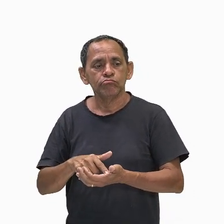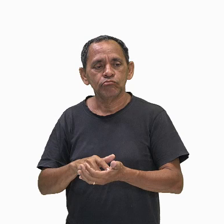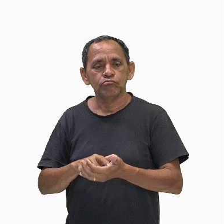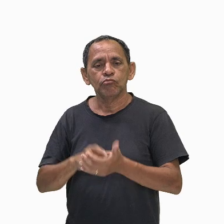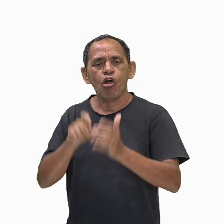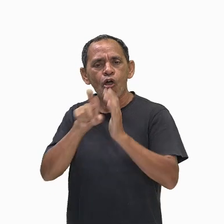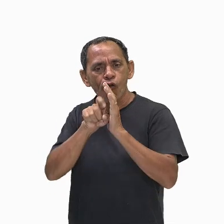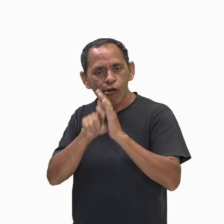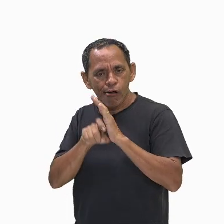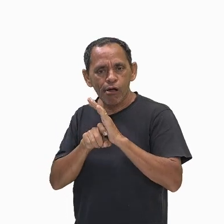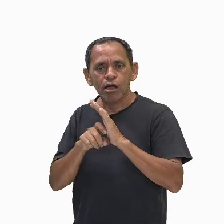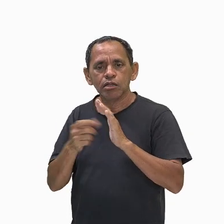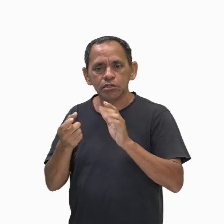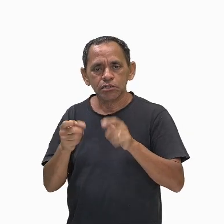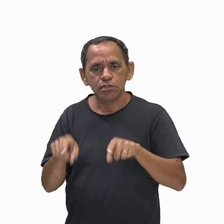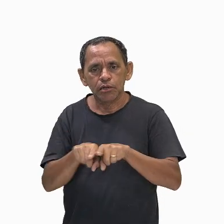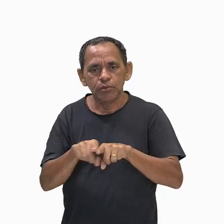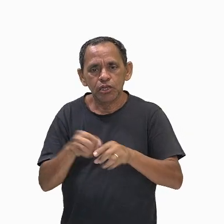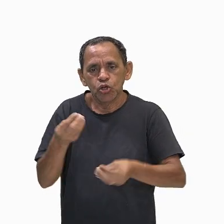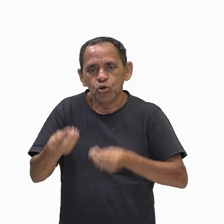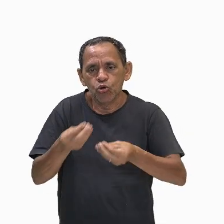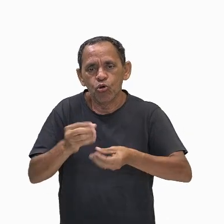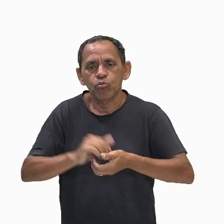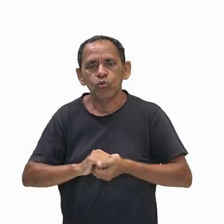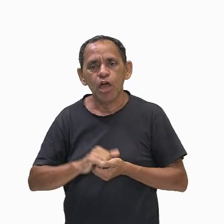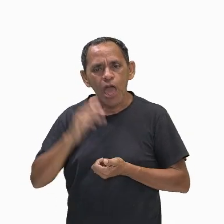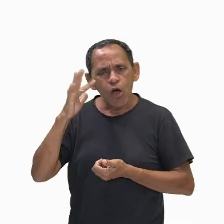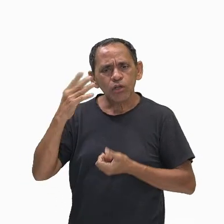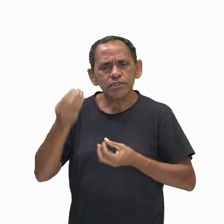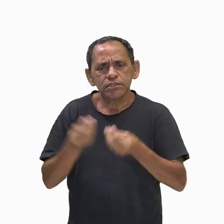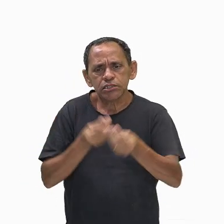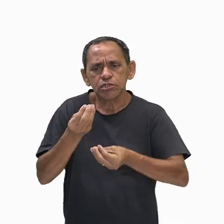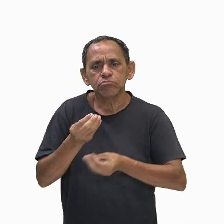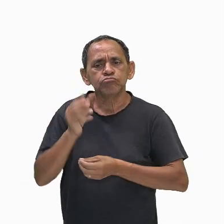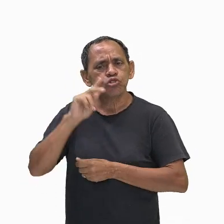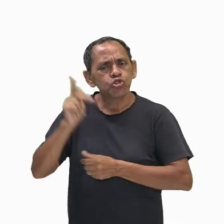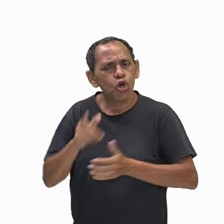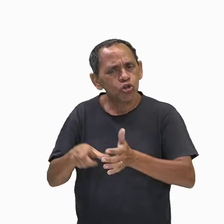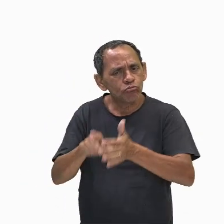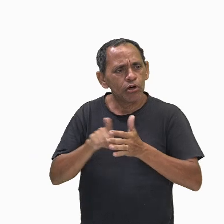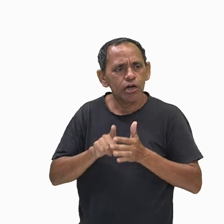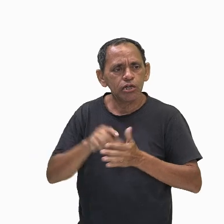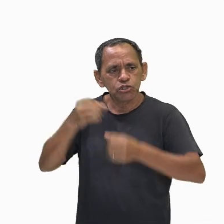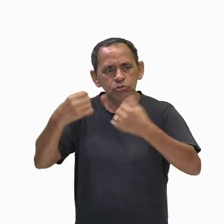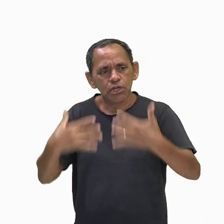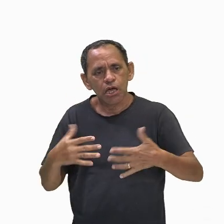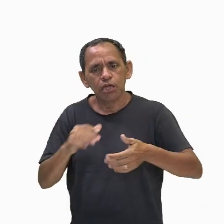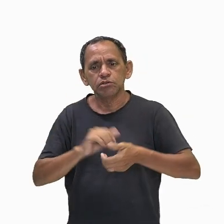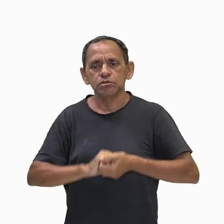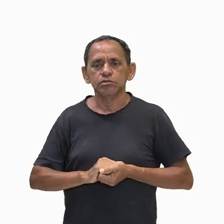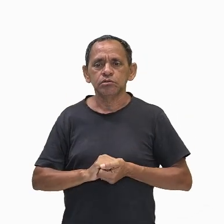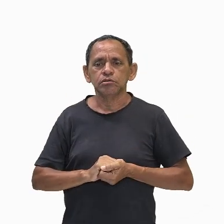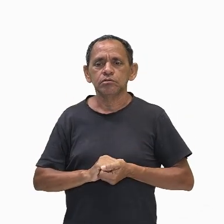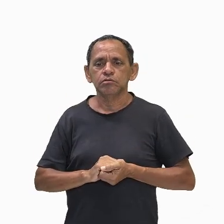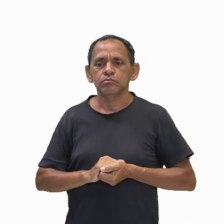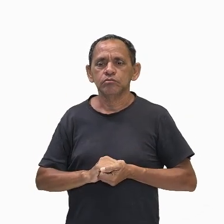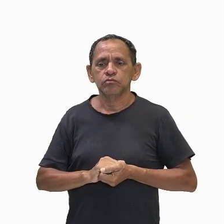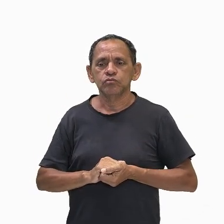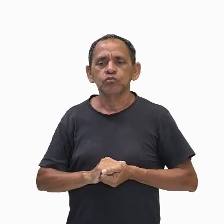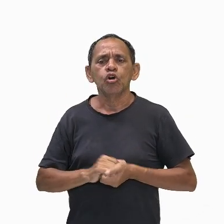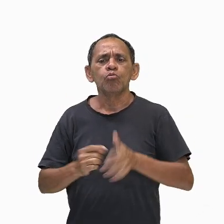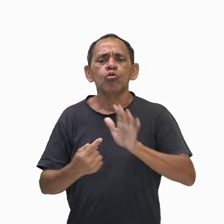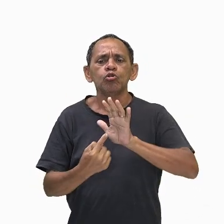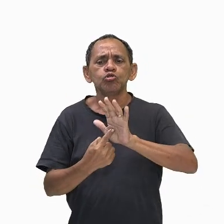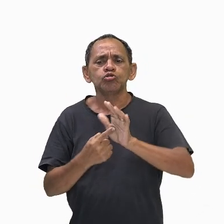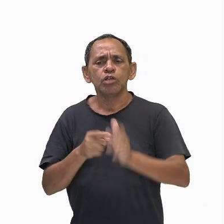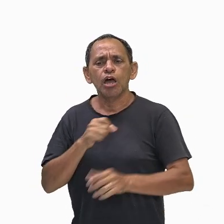como a taladomida, isso já aconteceu há algum tempo, trago como histórico para vocês, que foi prescrita para náuseas durante a gravidez na década